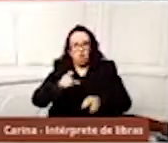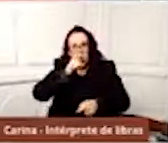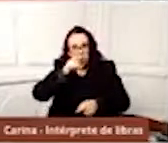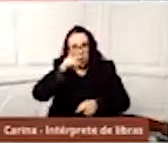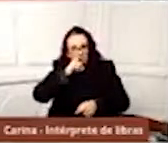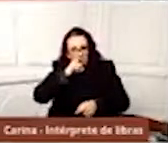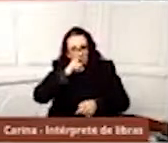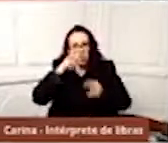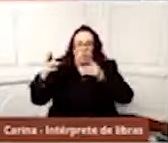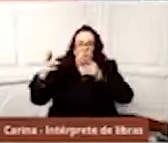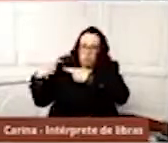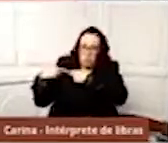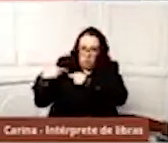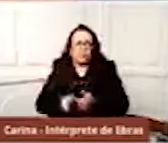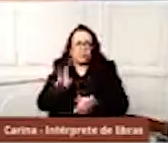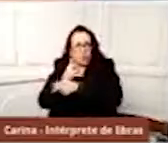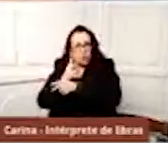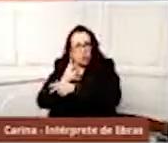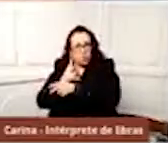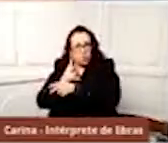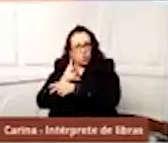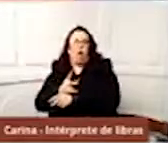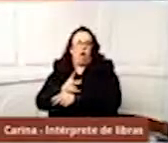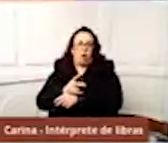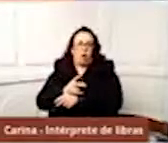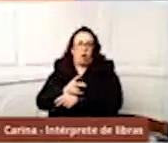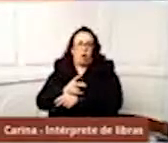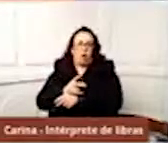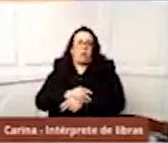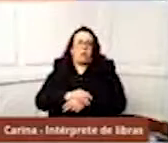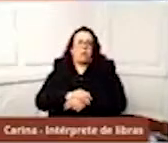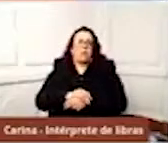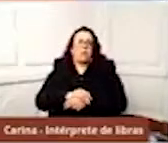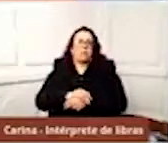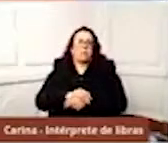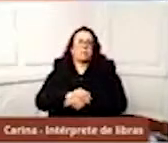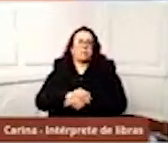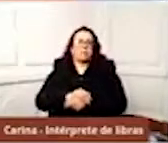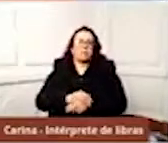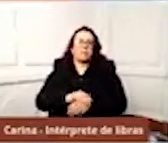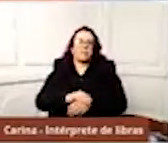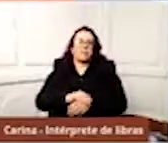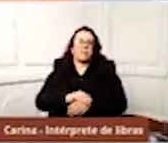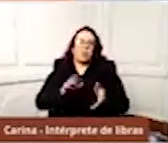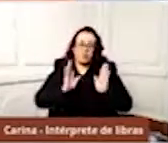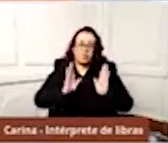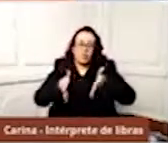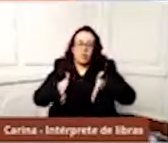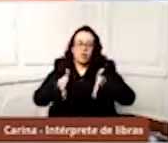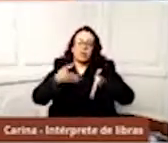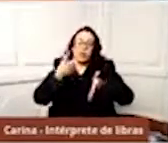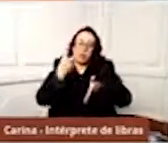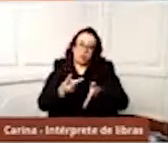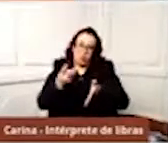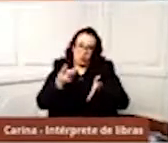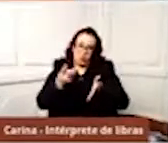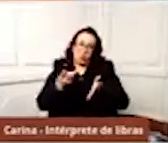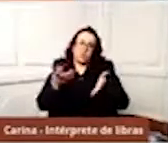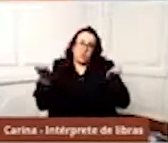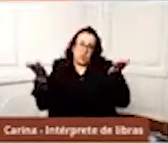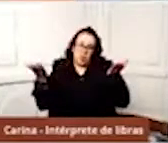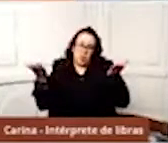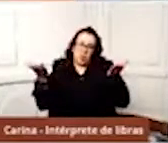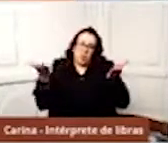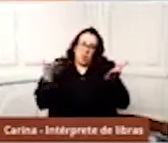de acesso via internet. Na etapa 2, né, aquela que nós estamos anunciando hoje também, que tem previsto início